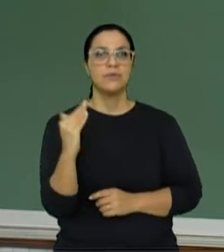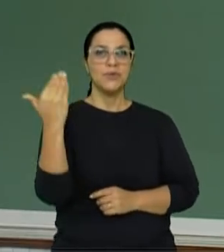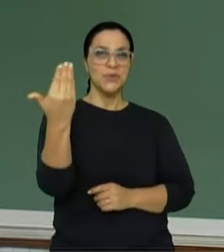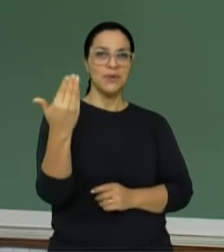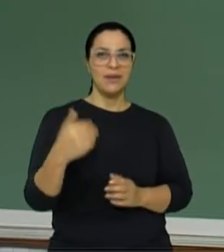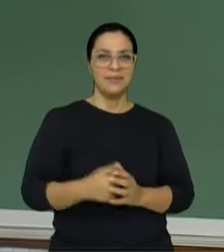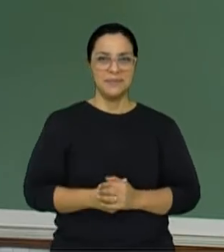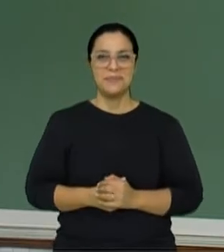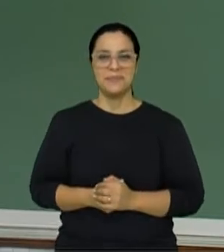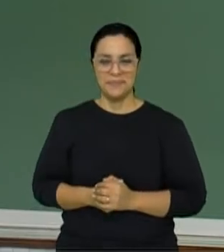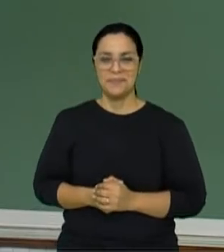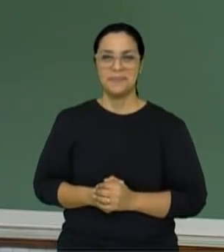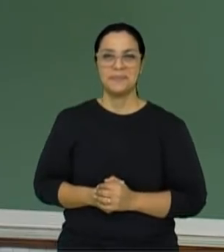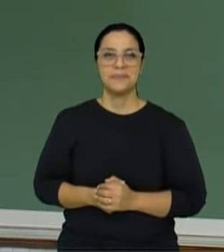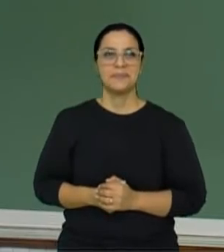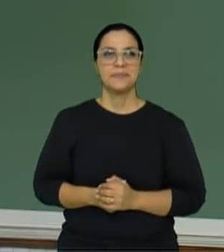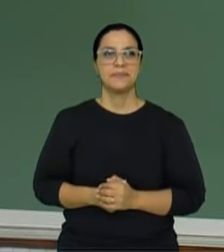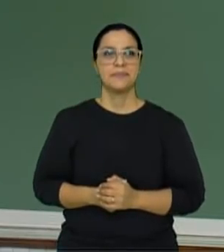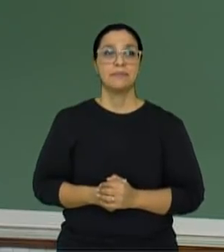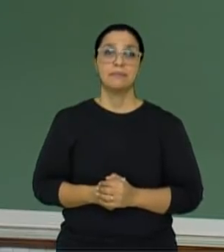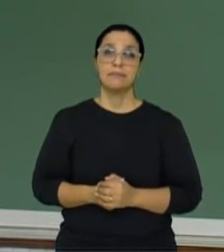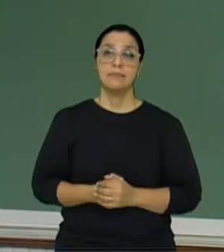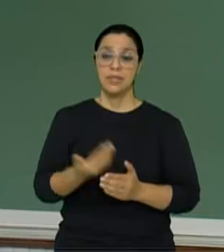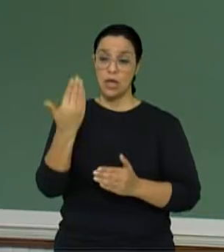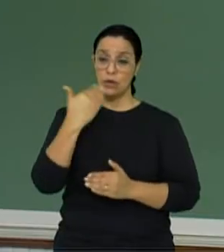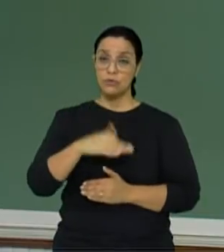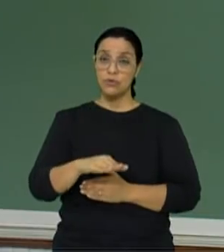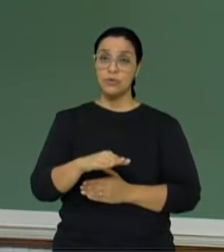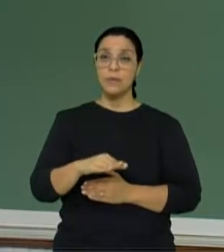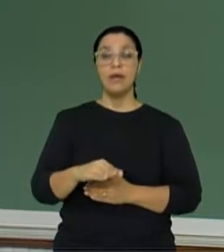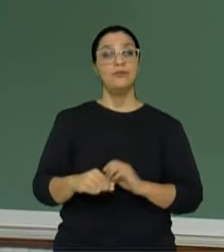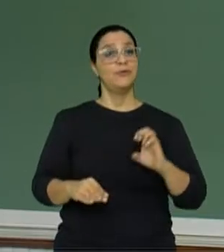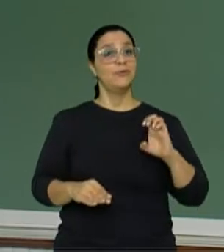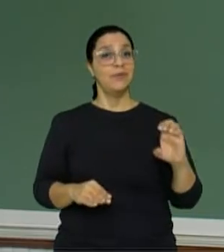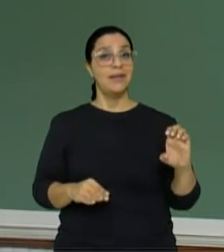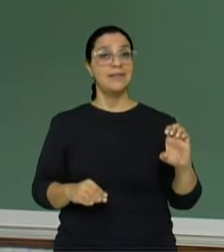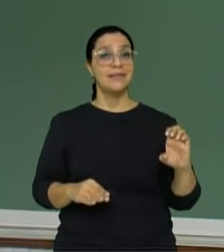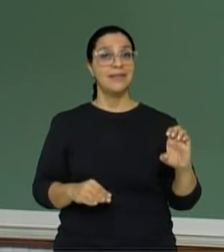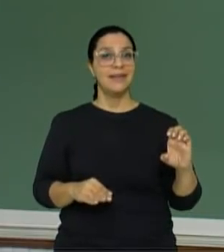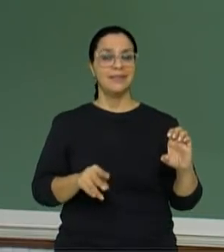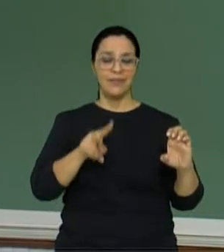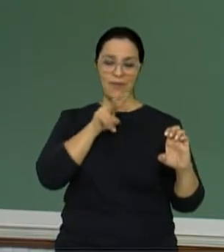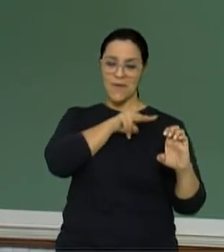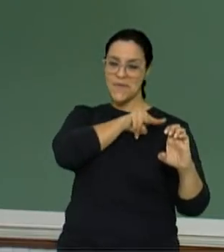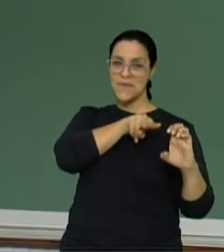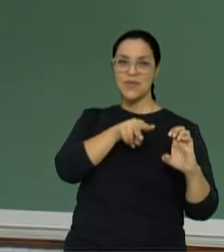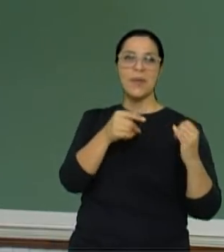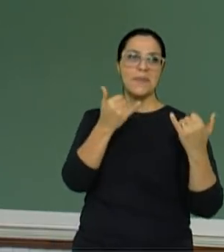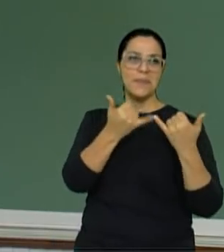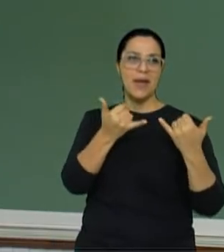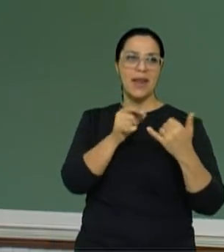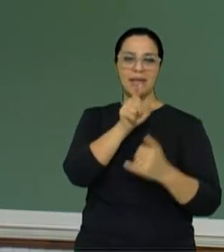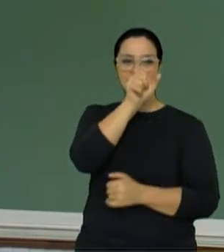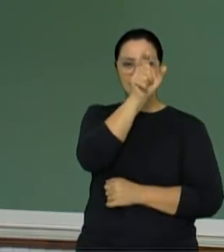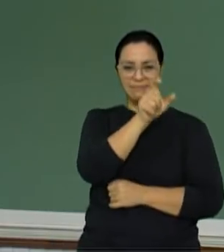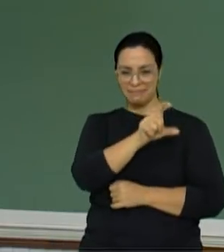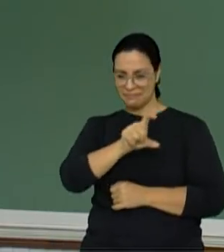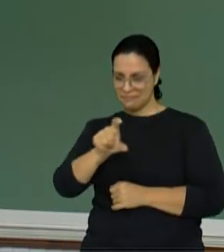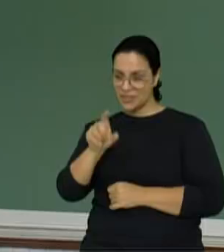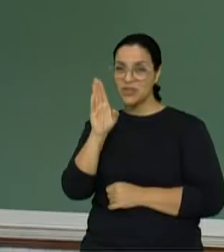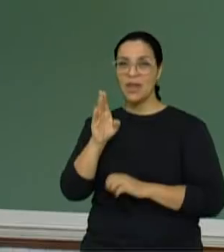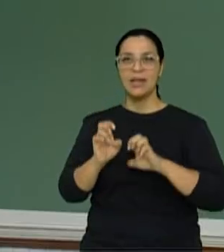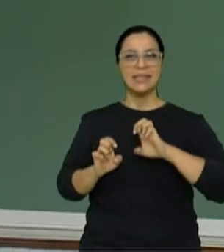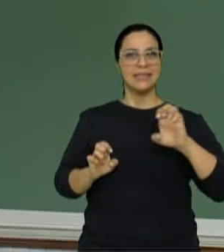do outro lado ali. Beleza? E, consequentemente, essa daqui, né? Já está bem parecida aqui, né? Olha só